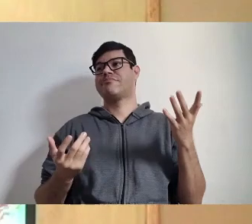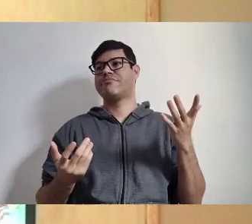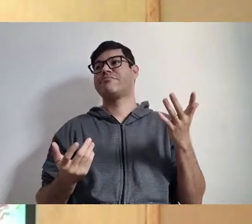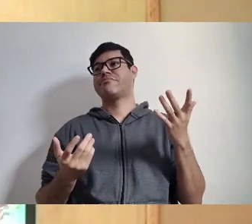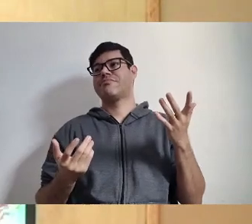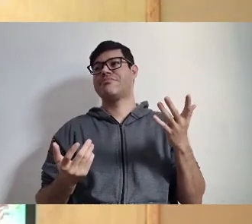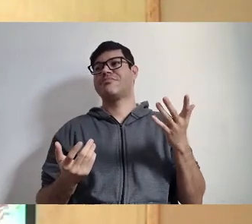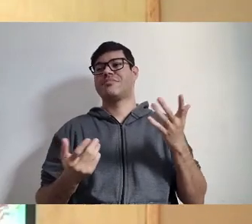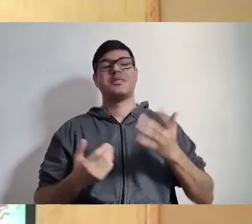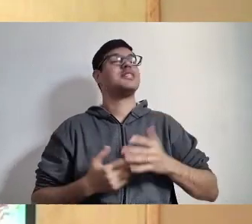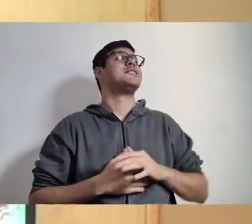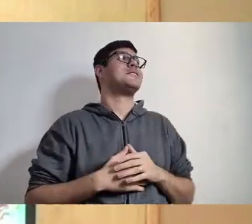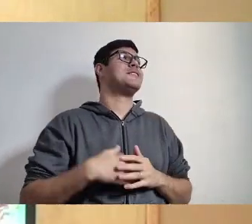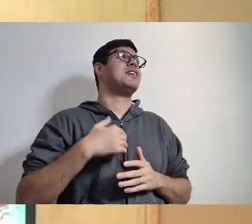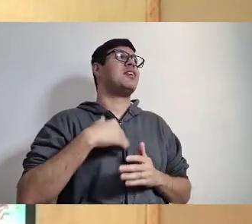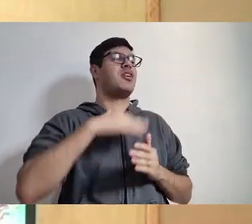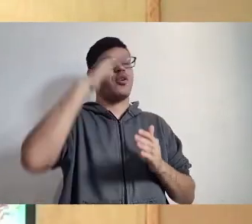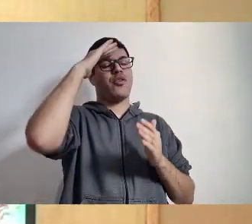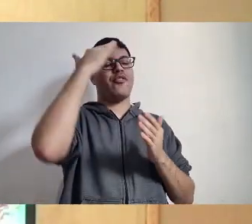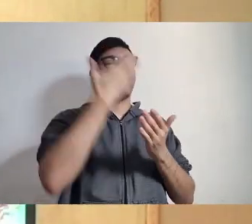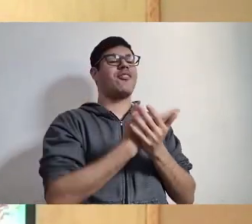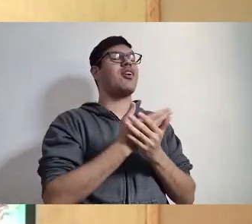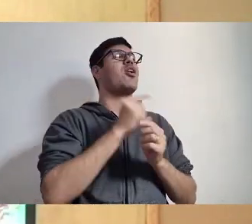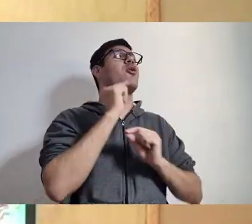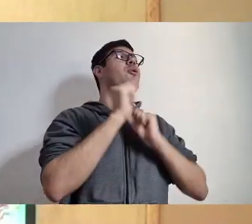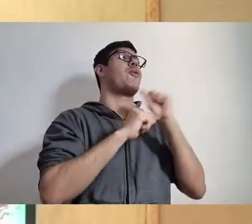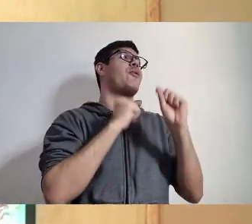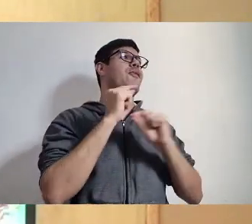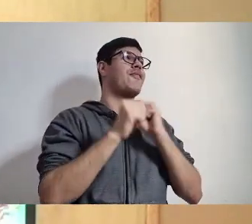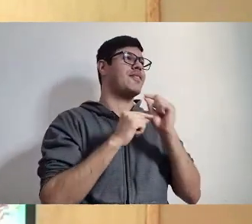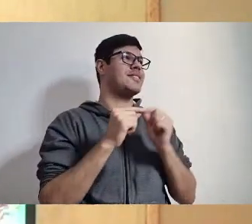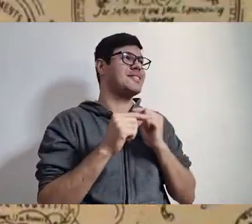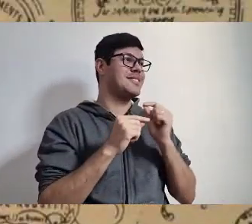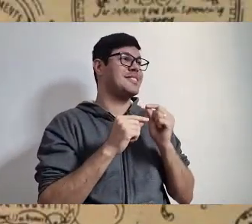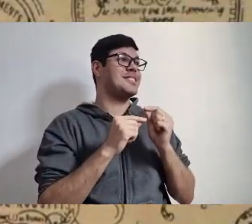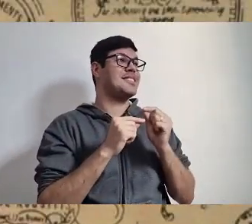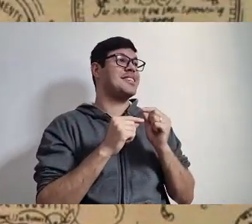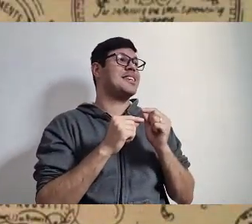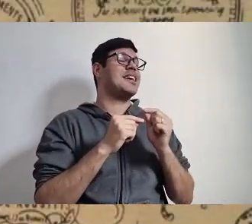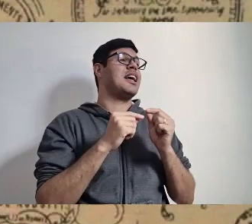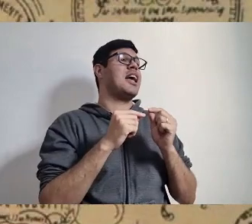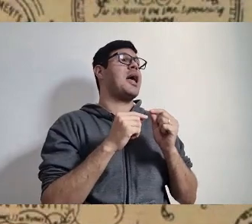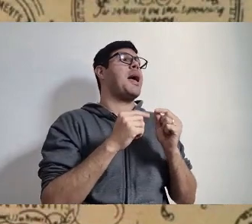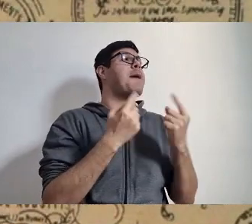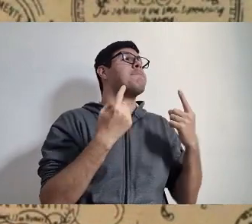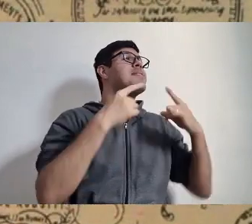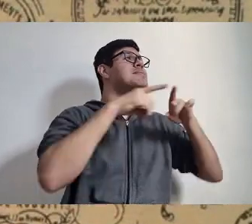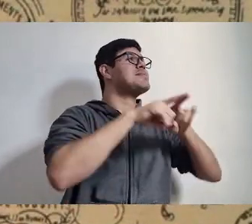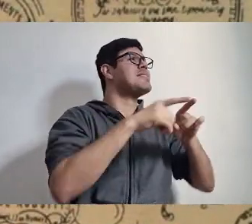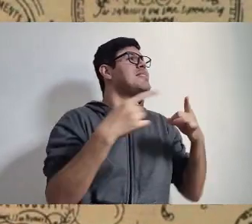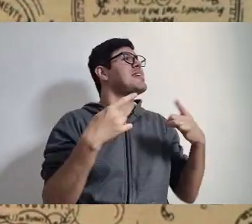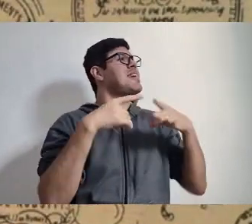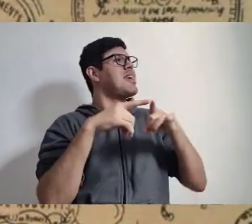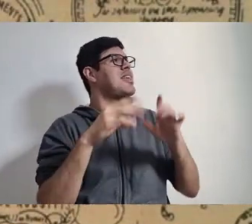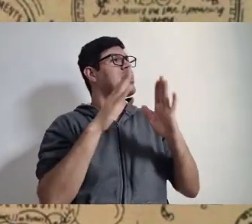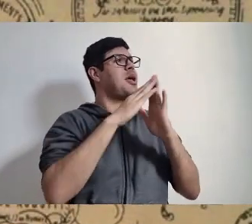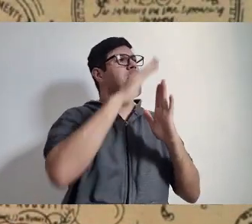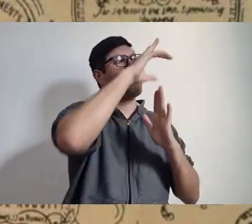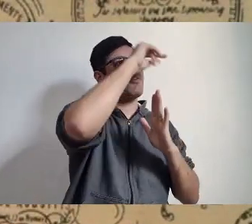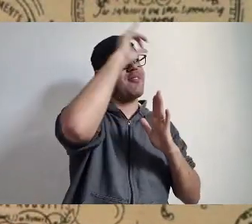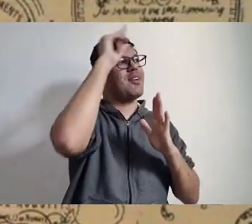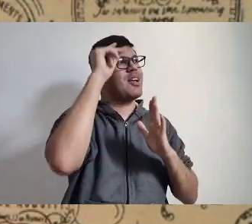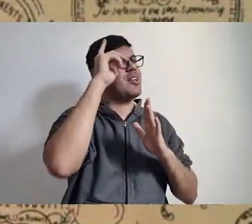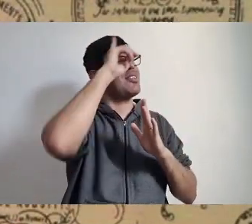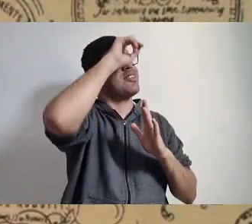isso que eu falei. É. Eu tenho confiado muito nessa intervenção branca, né, que estão fazendo, em parceria, a prefeitura entrou ali com a Santa